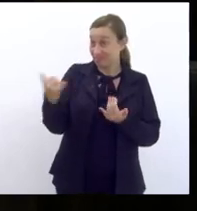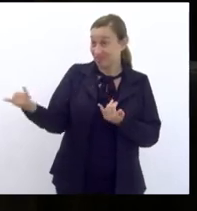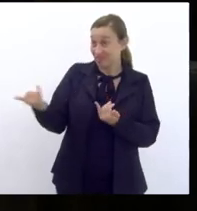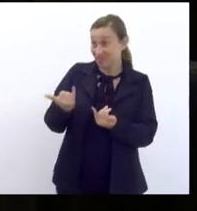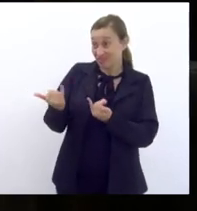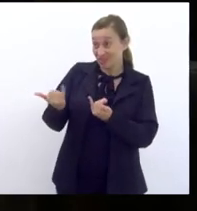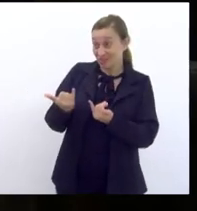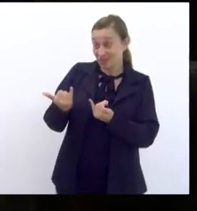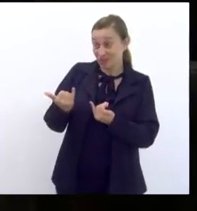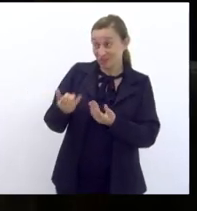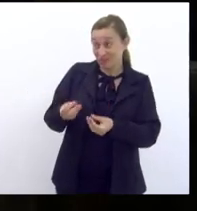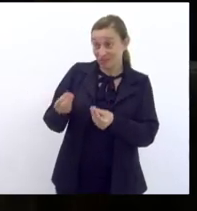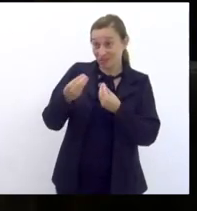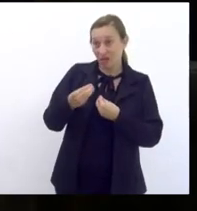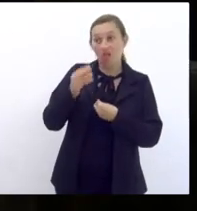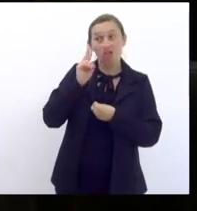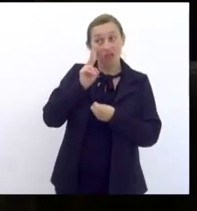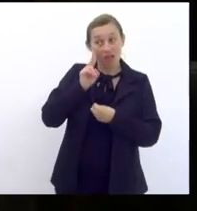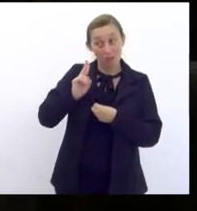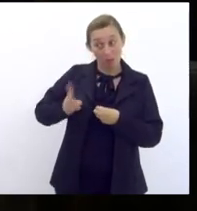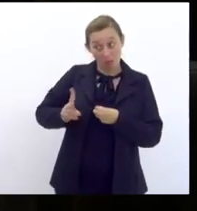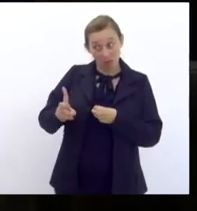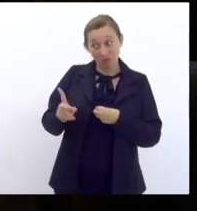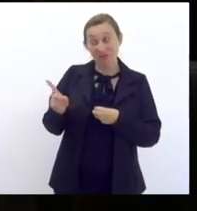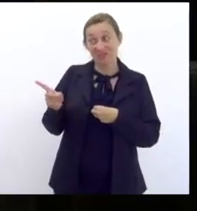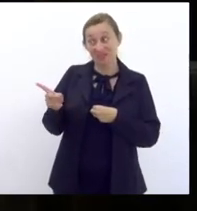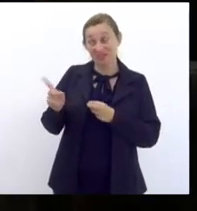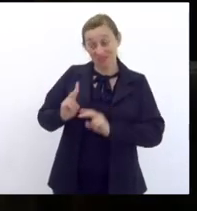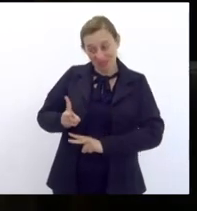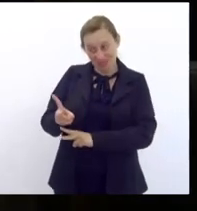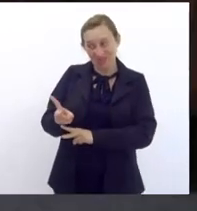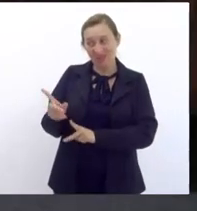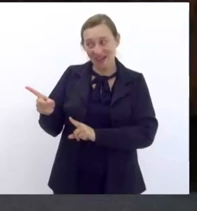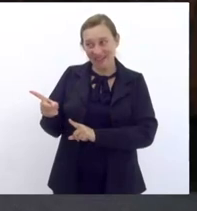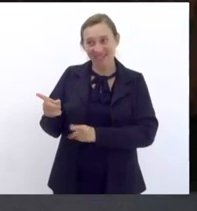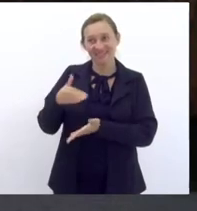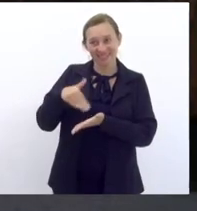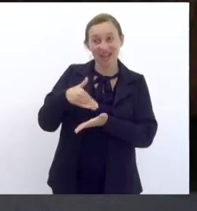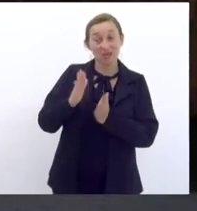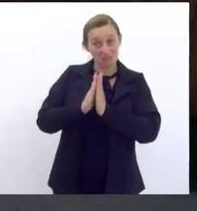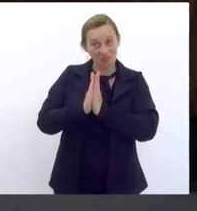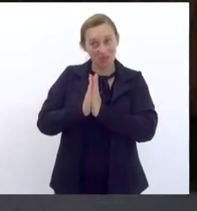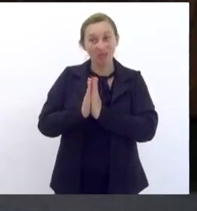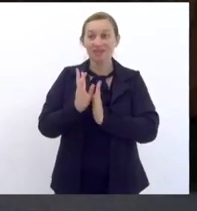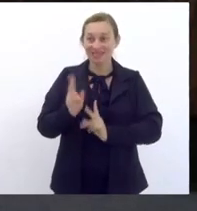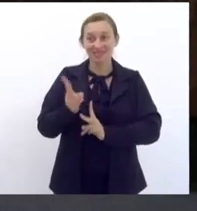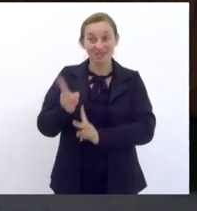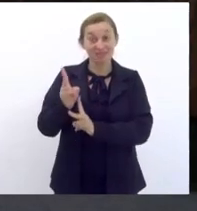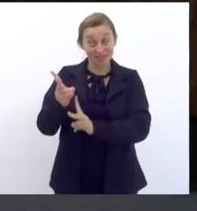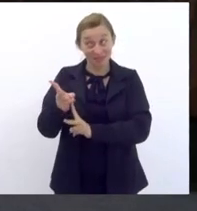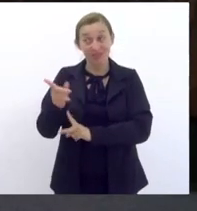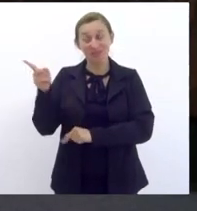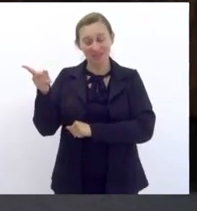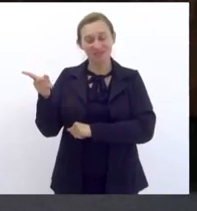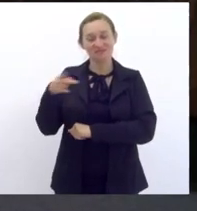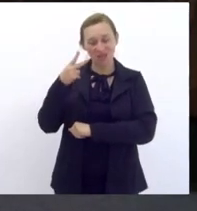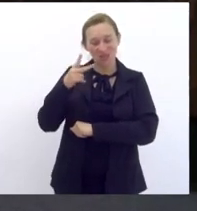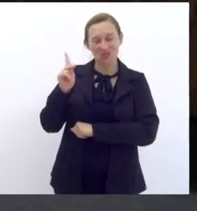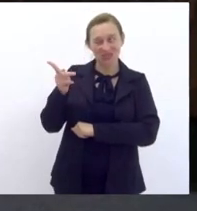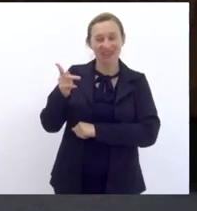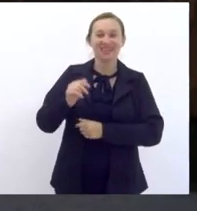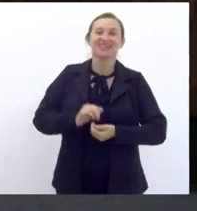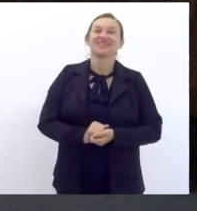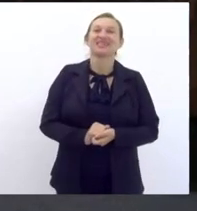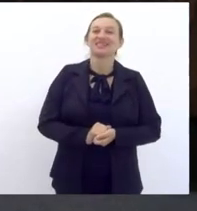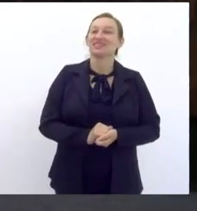só lembrando que tem que ser permanente secretário por favor sempre isso né Como você mesmo disse né